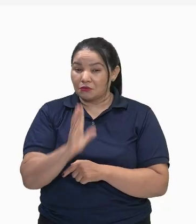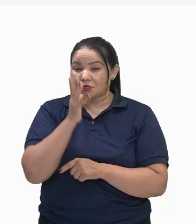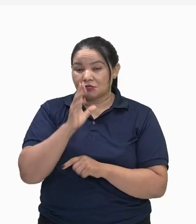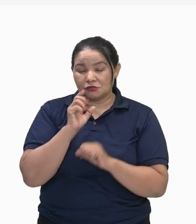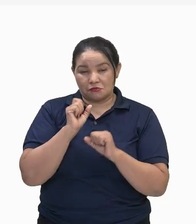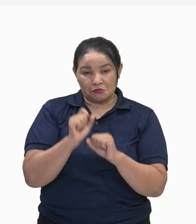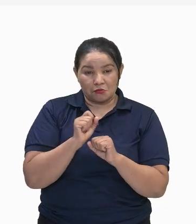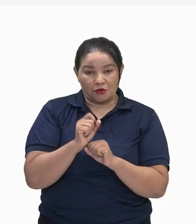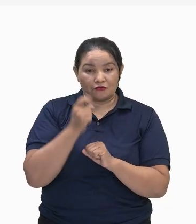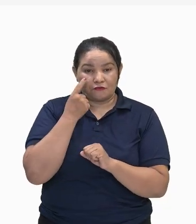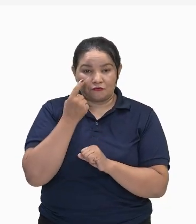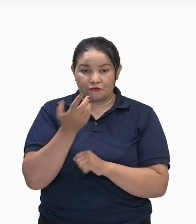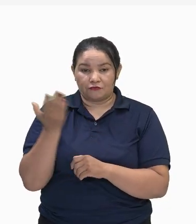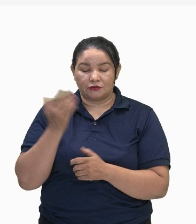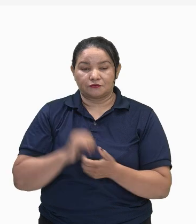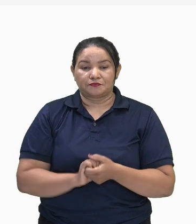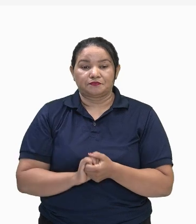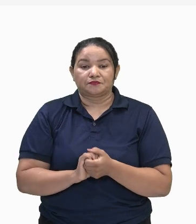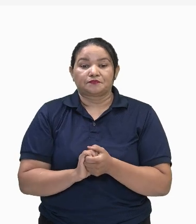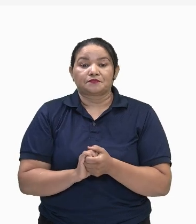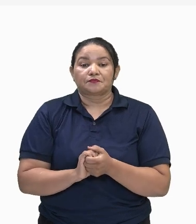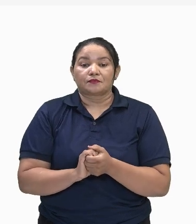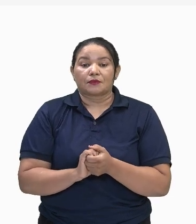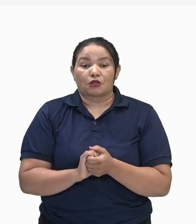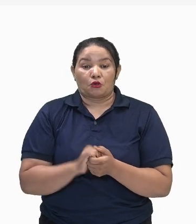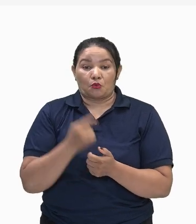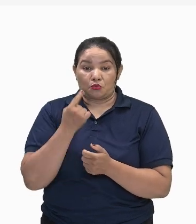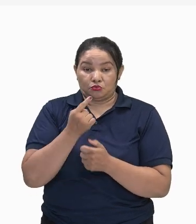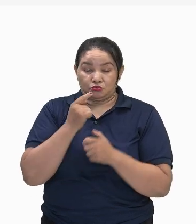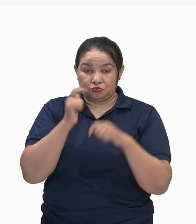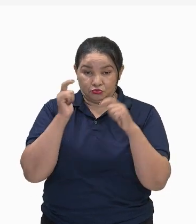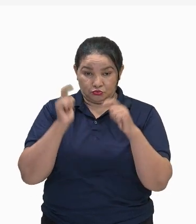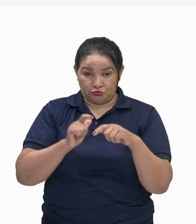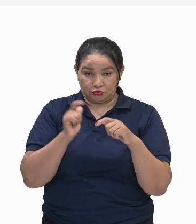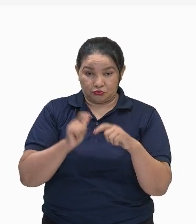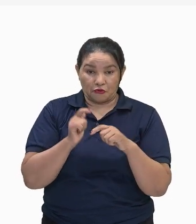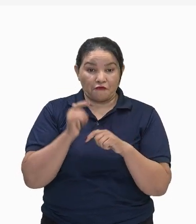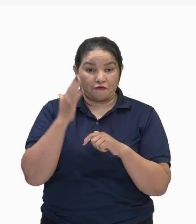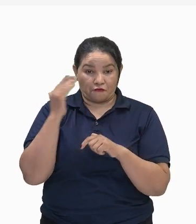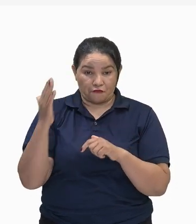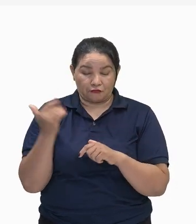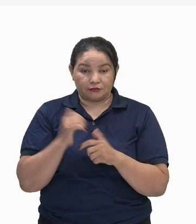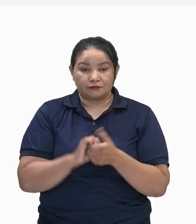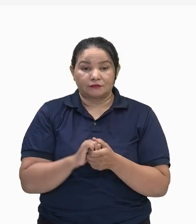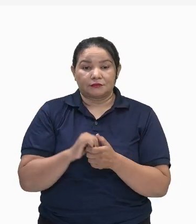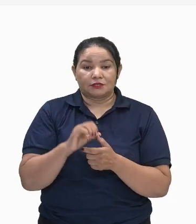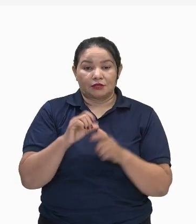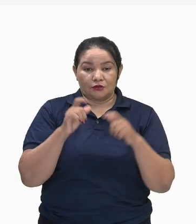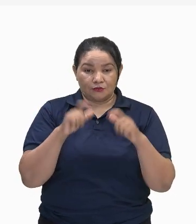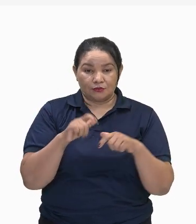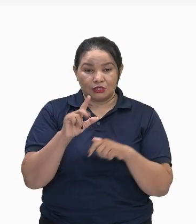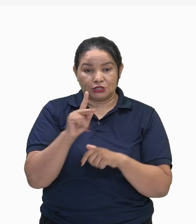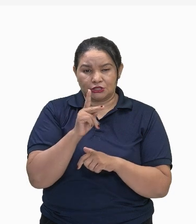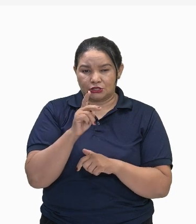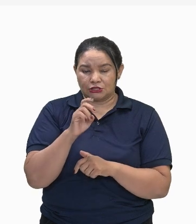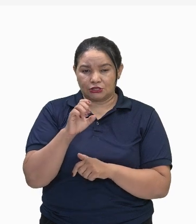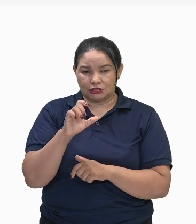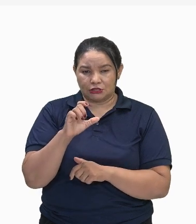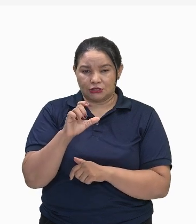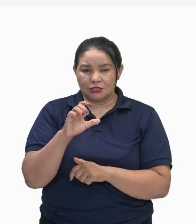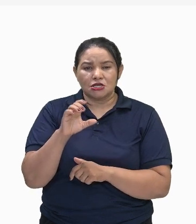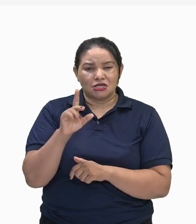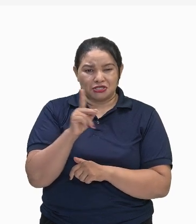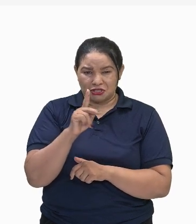aí. Existe um acidente nuclear bastante famoso, que é o acidente de Chernobyl. Você já deve ter ouvido falar